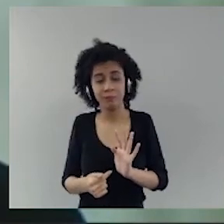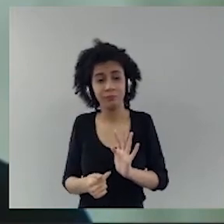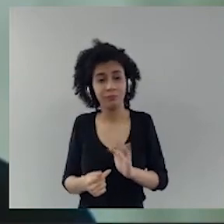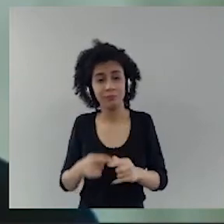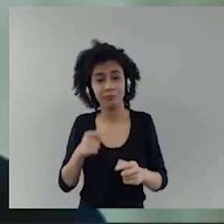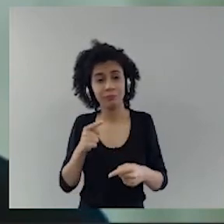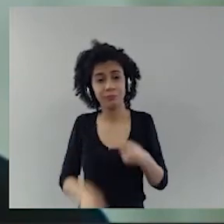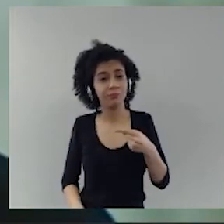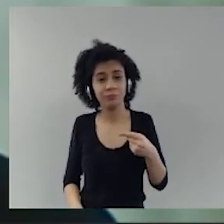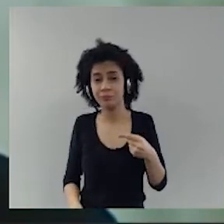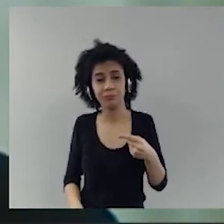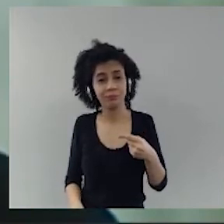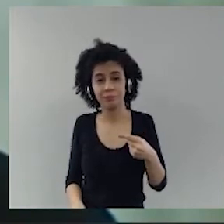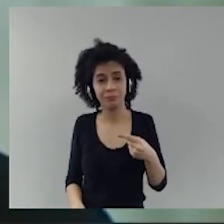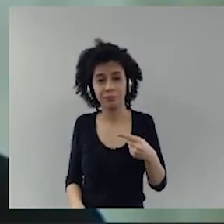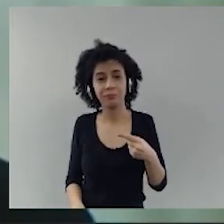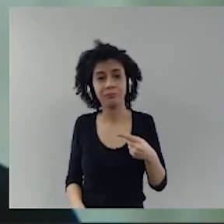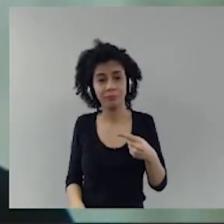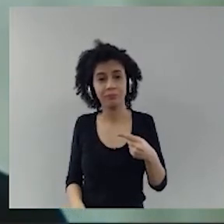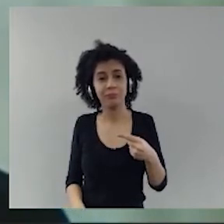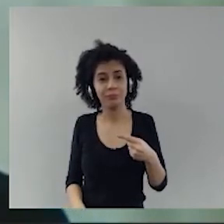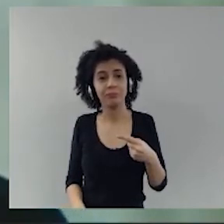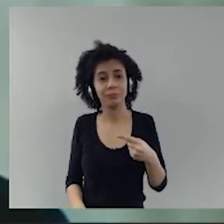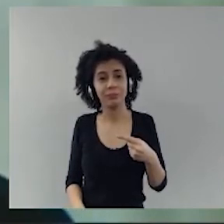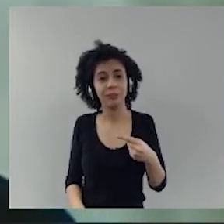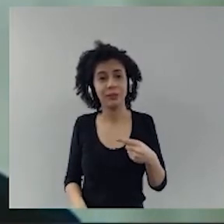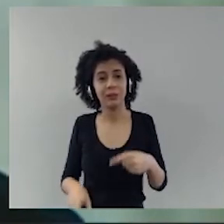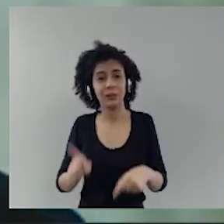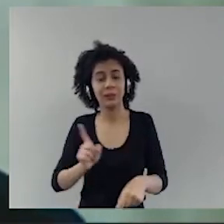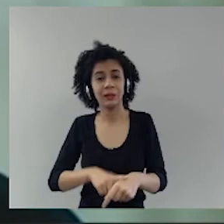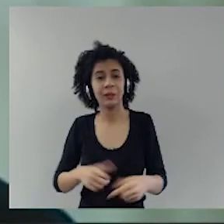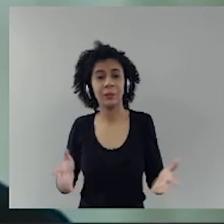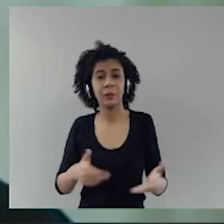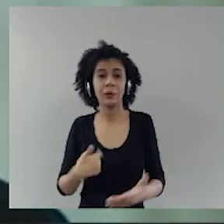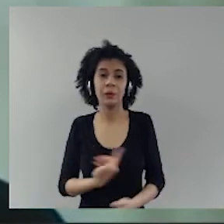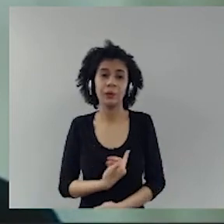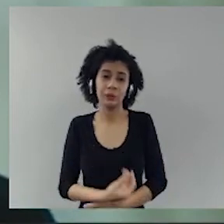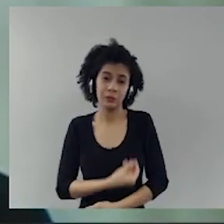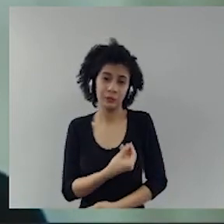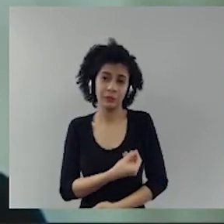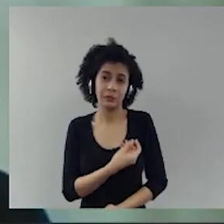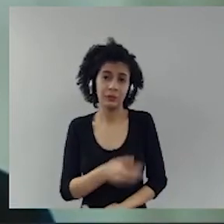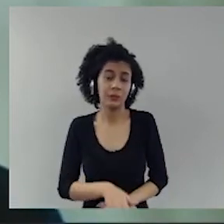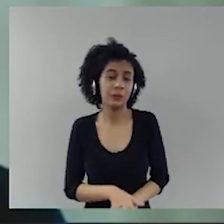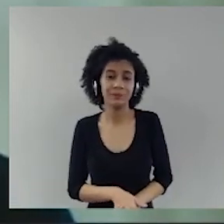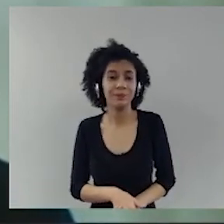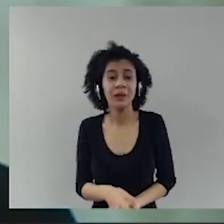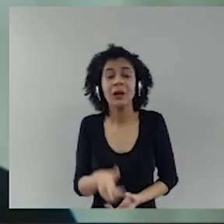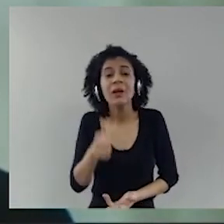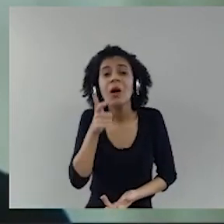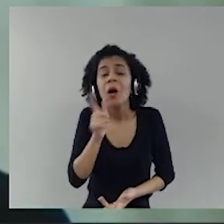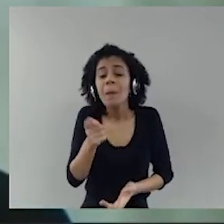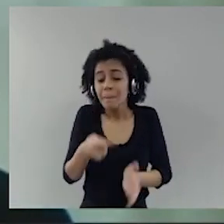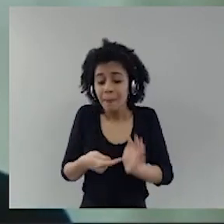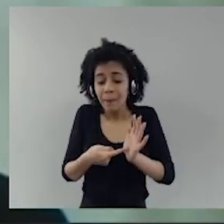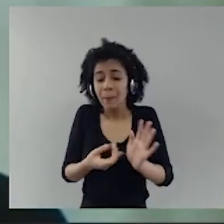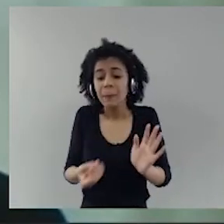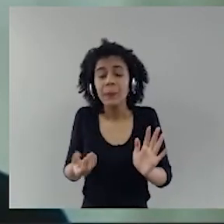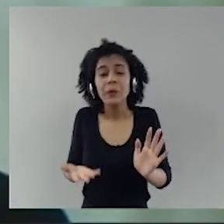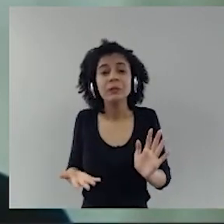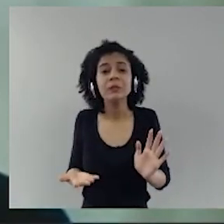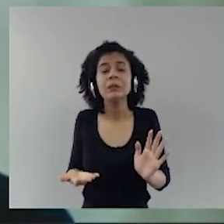é incompatível com a realidade que vivemos hoje ela não propicia